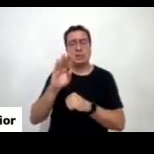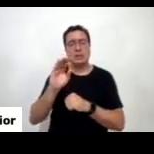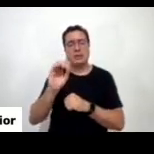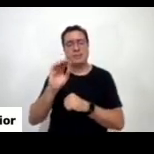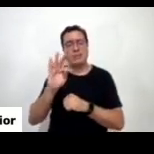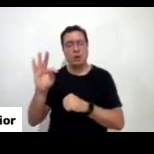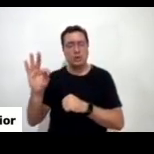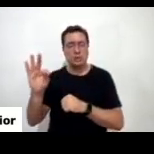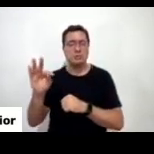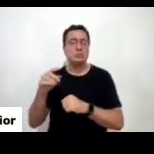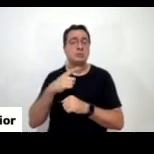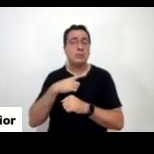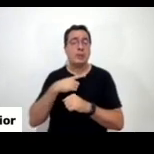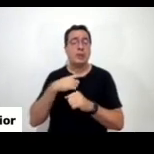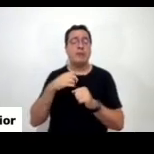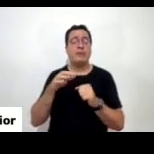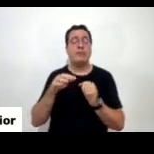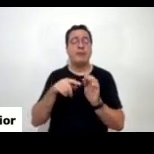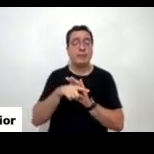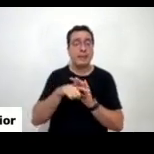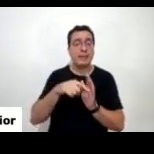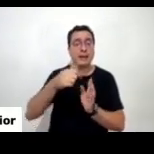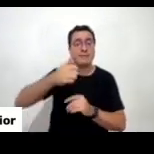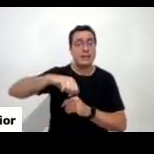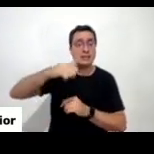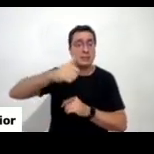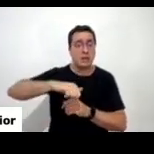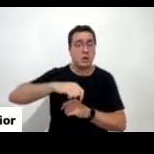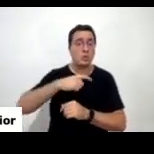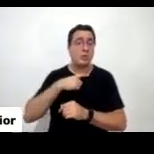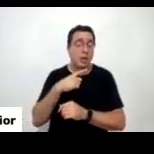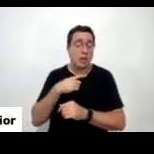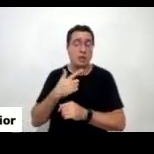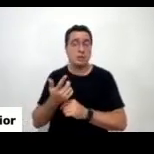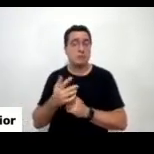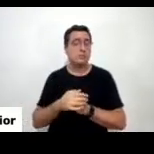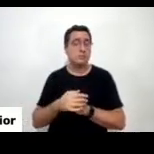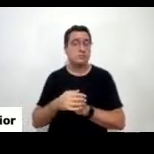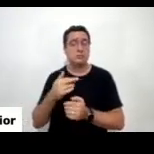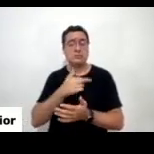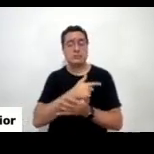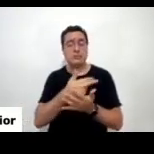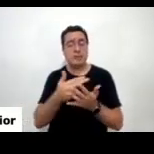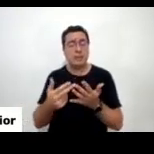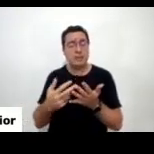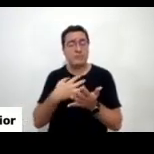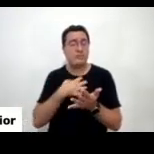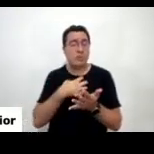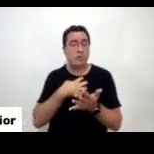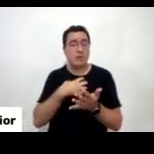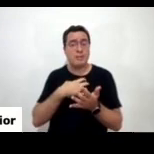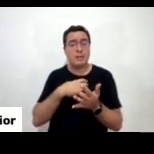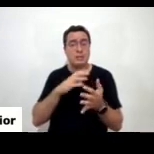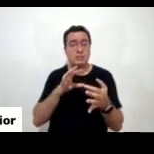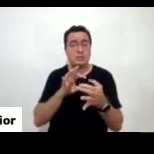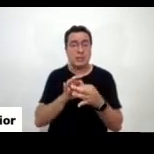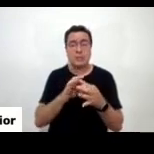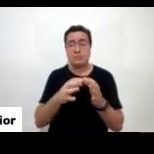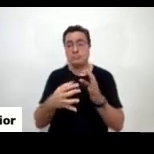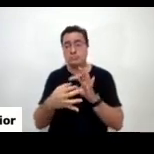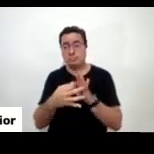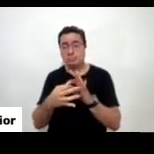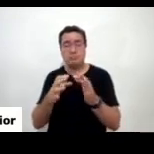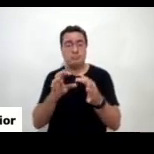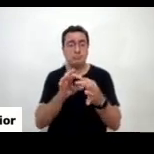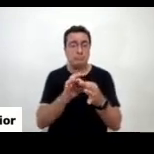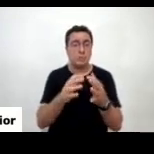tenho integração com uma ferramenta de avaliação. Eu posso ter N formatos de integrações e